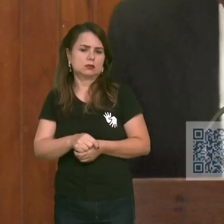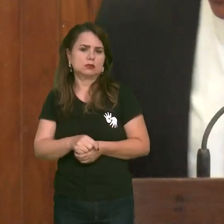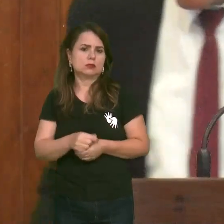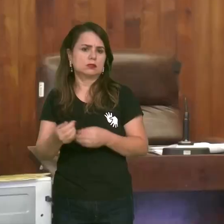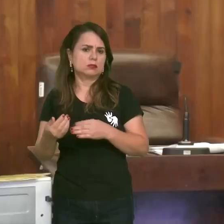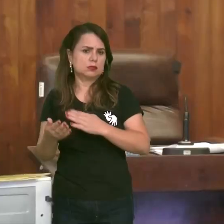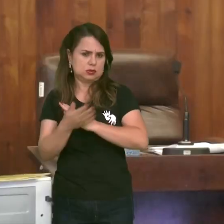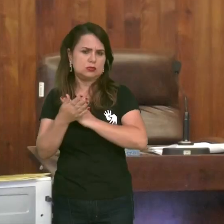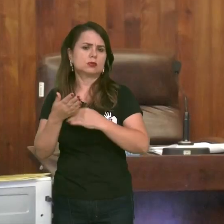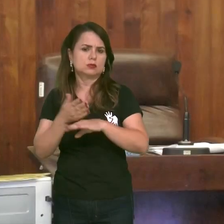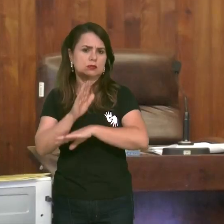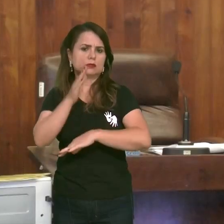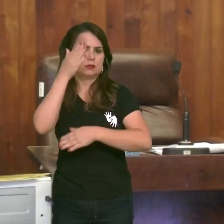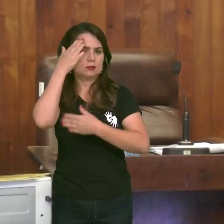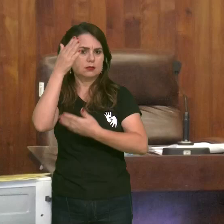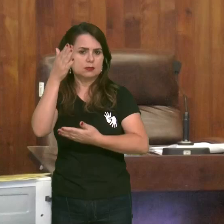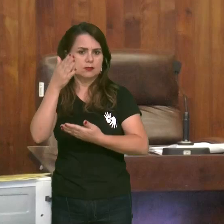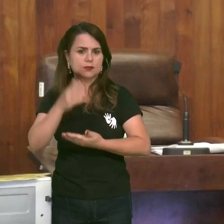obrigado